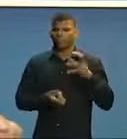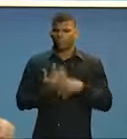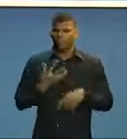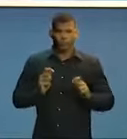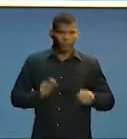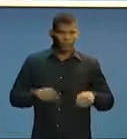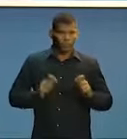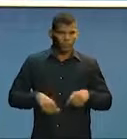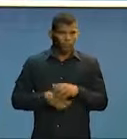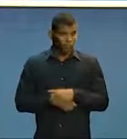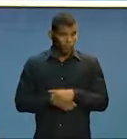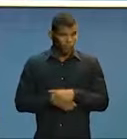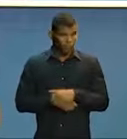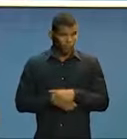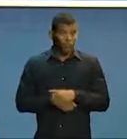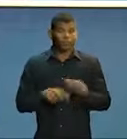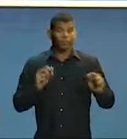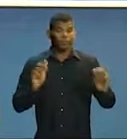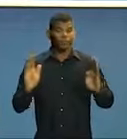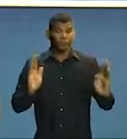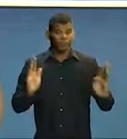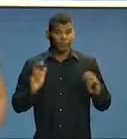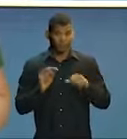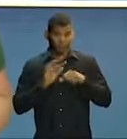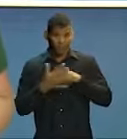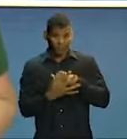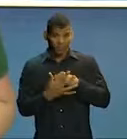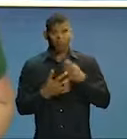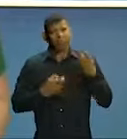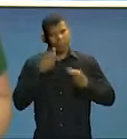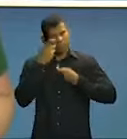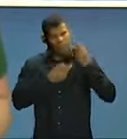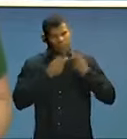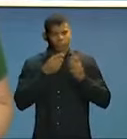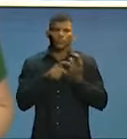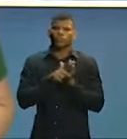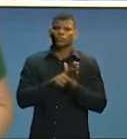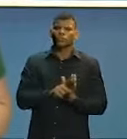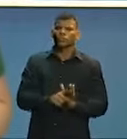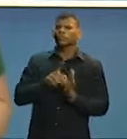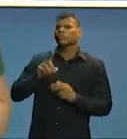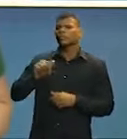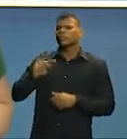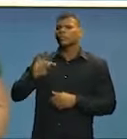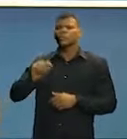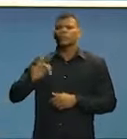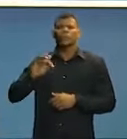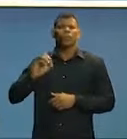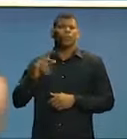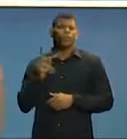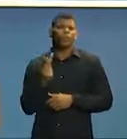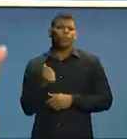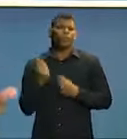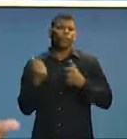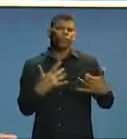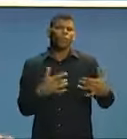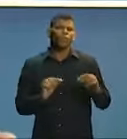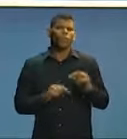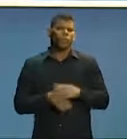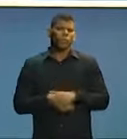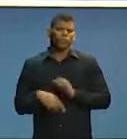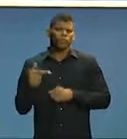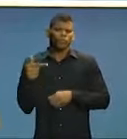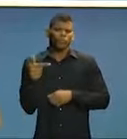durante a pandemia, a situação é ainda mais preocupante. Uma pesquisa realizada pelo Datafolha revelou que mesmo no segundo ano